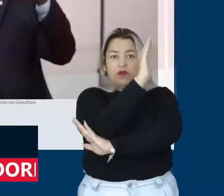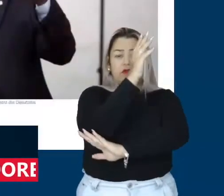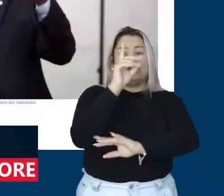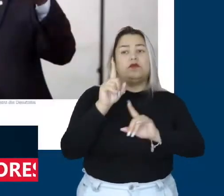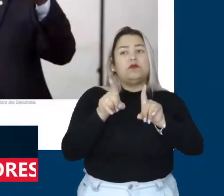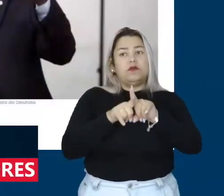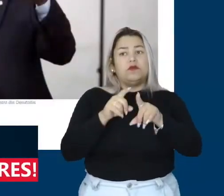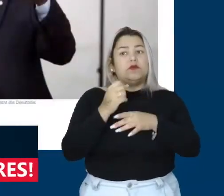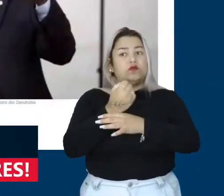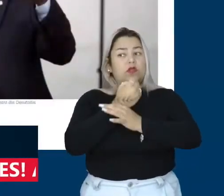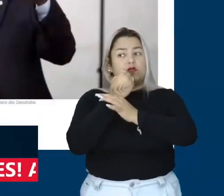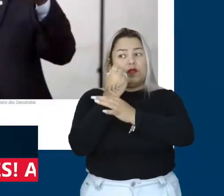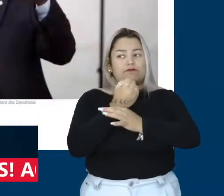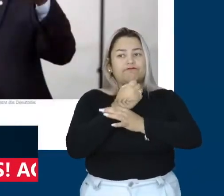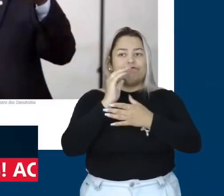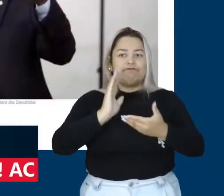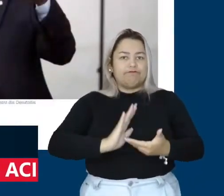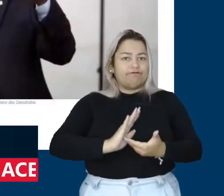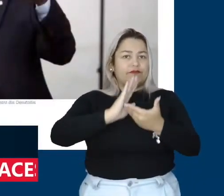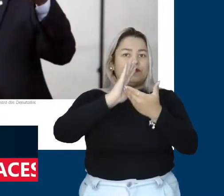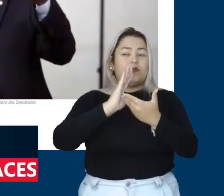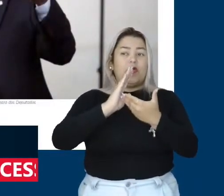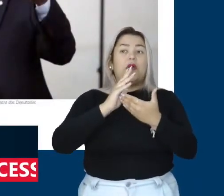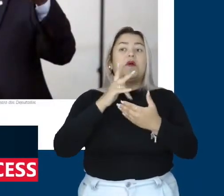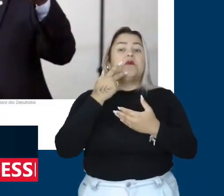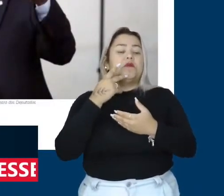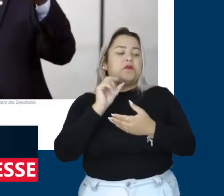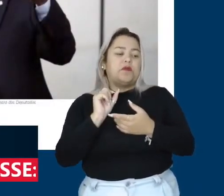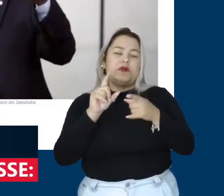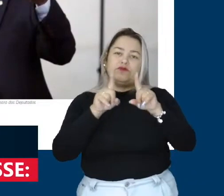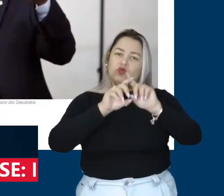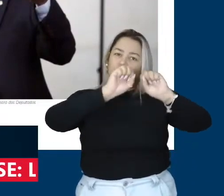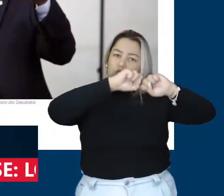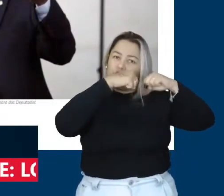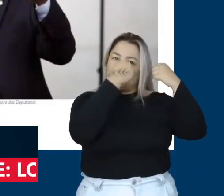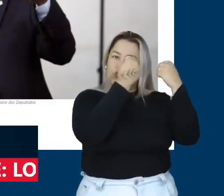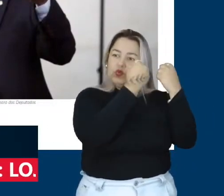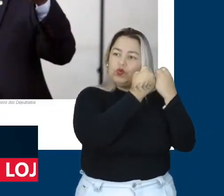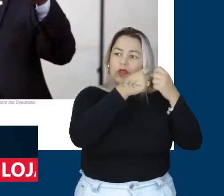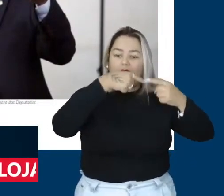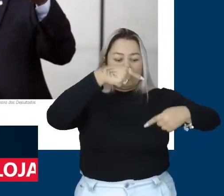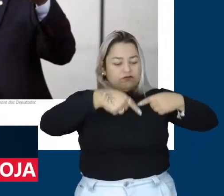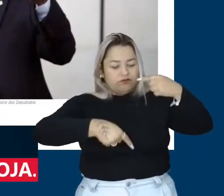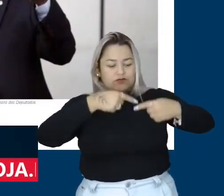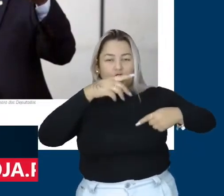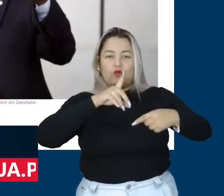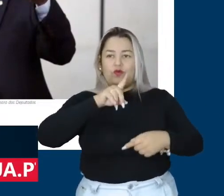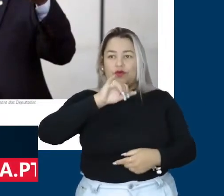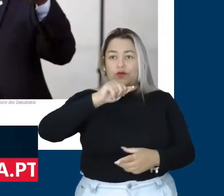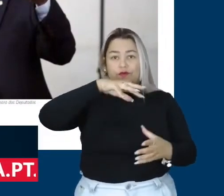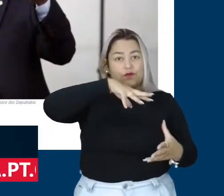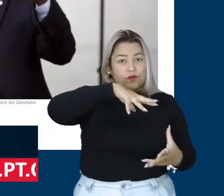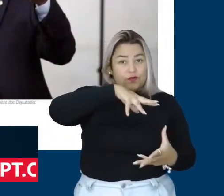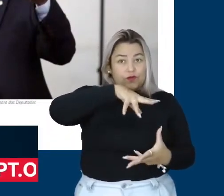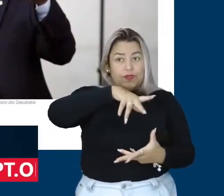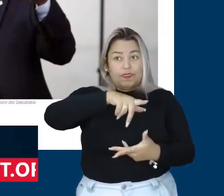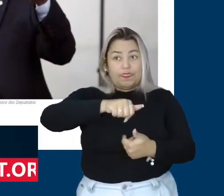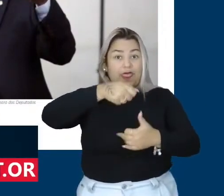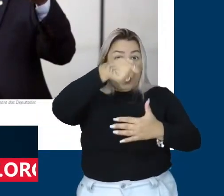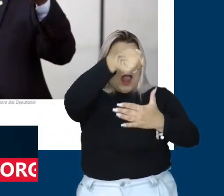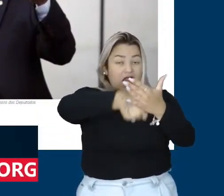Desenvolvimento Sustentável da Câmara, um requerimento para a realização do seminário para debater exatamente o Dia Mundial da Luta